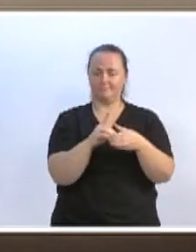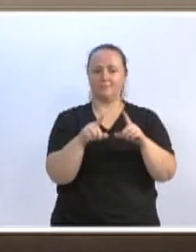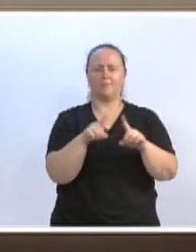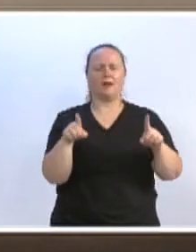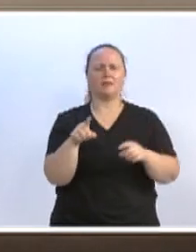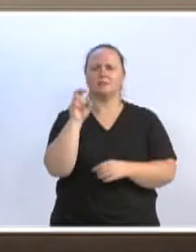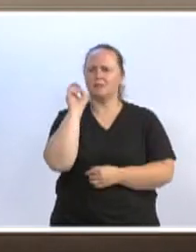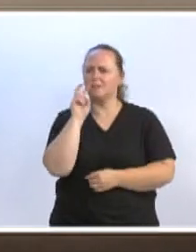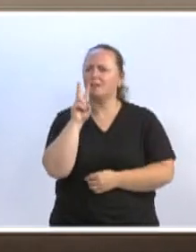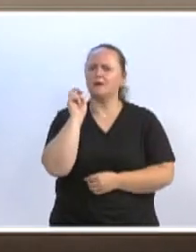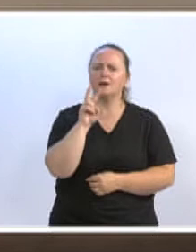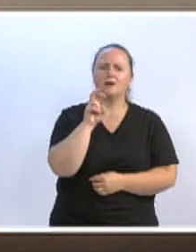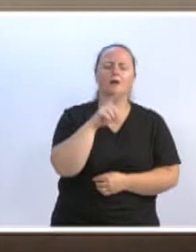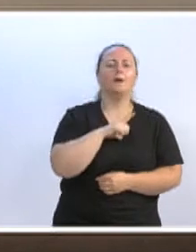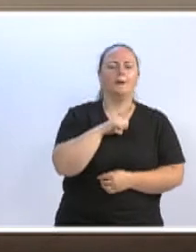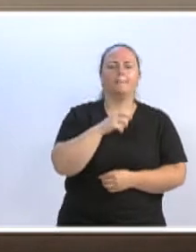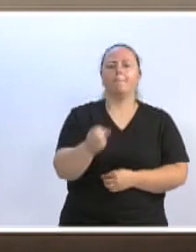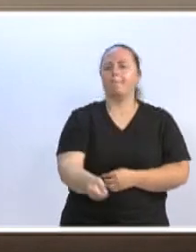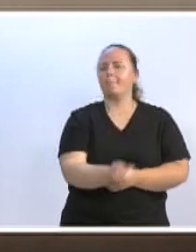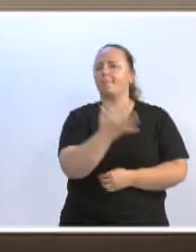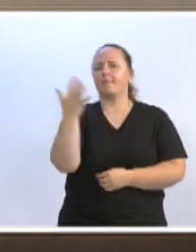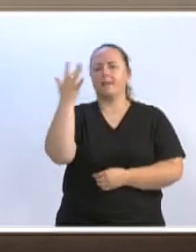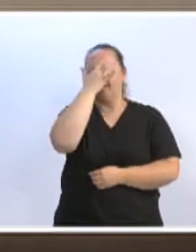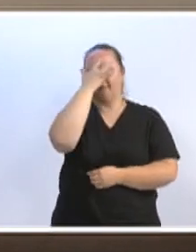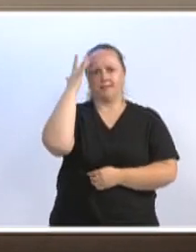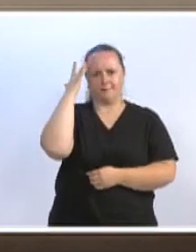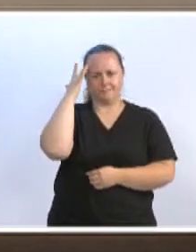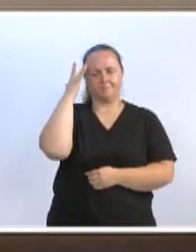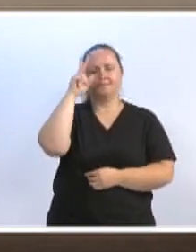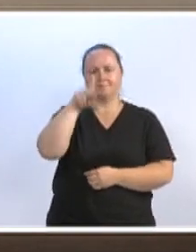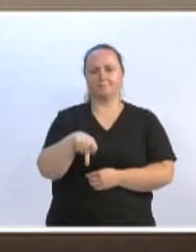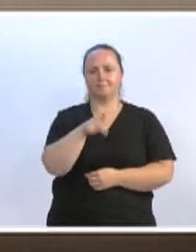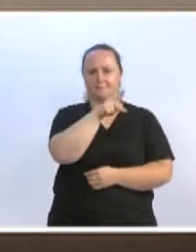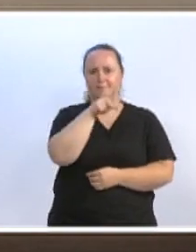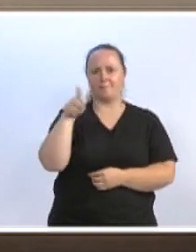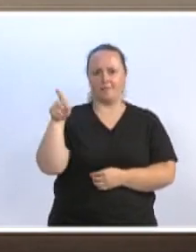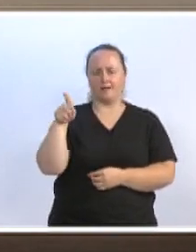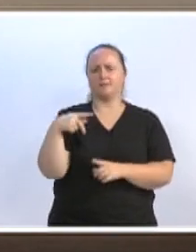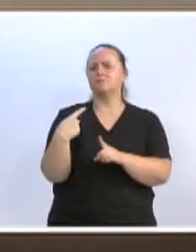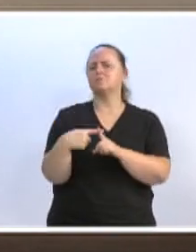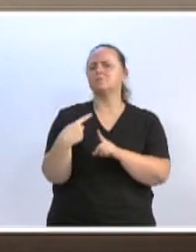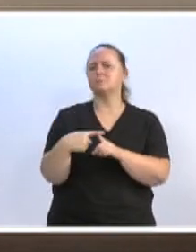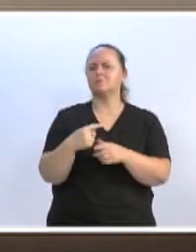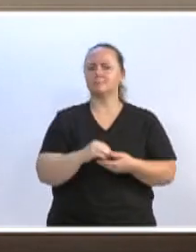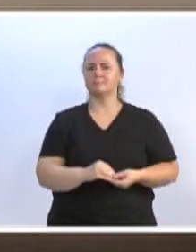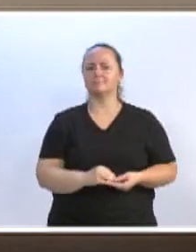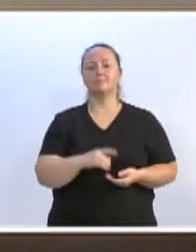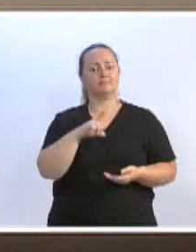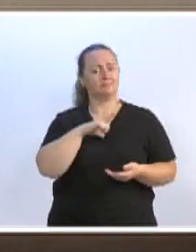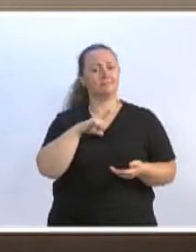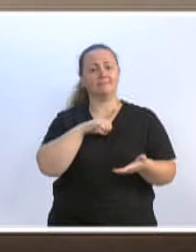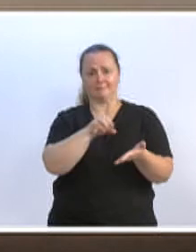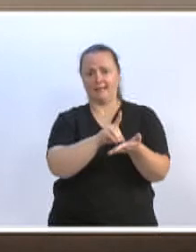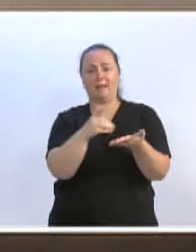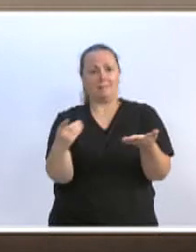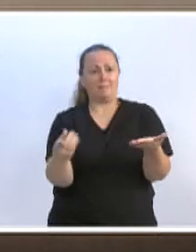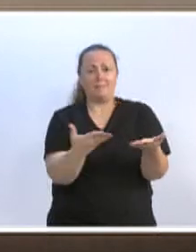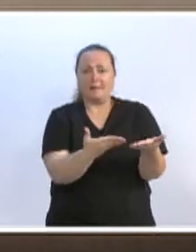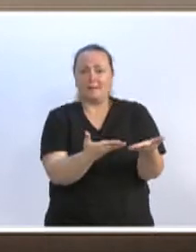muitas pessoas sendo atendidas pelo padre João Bachmann. Isso só acontece por causa da palavra de Deus. Estou errado?